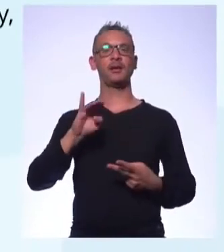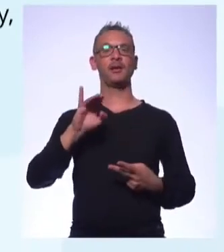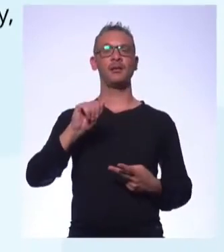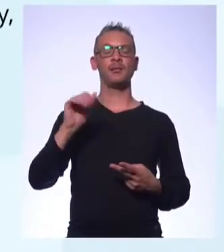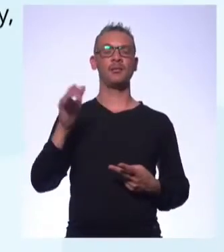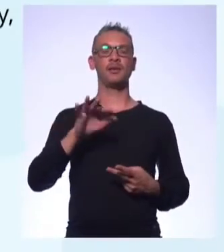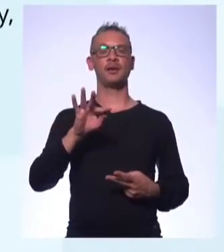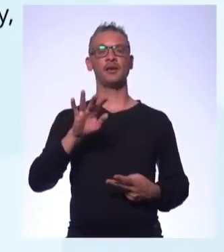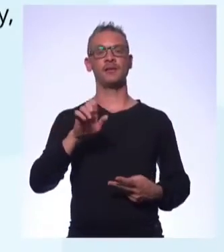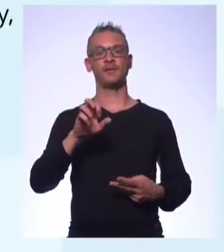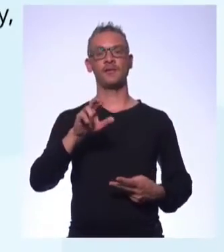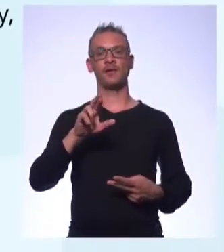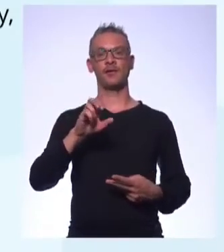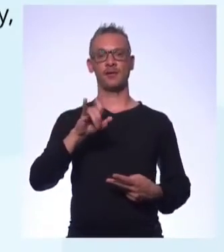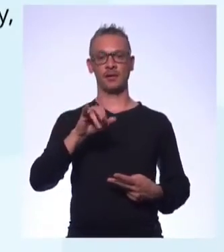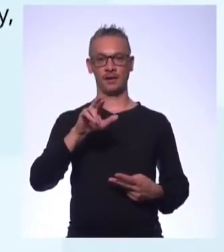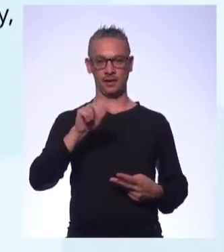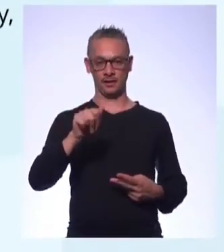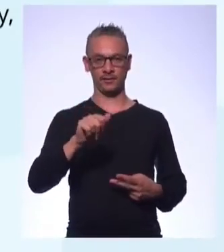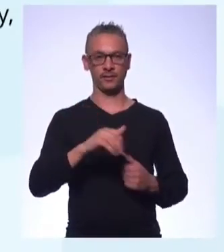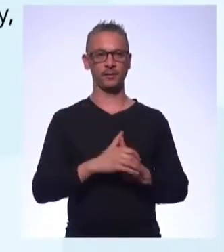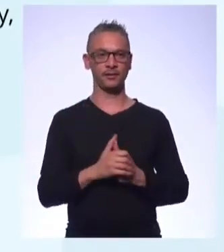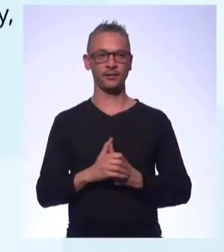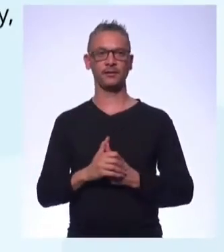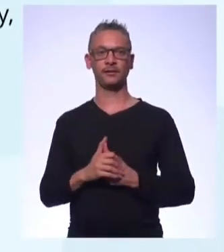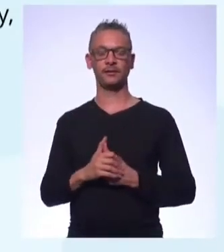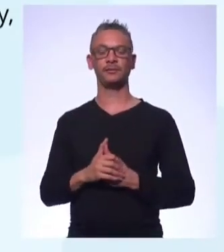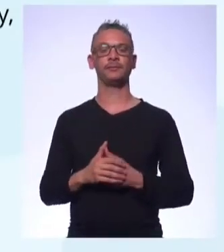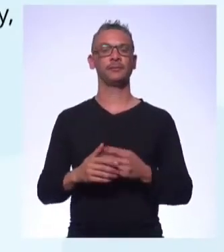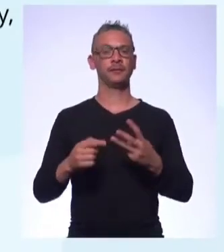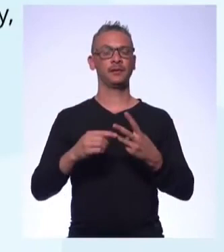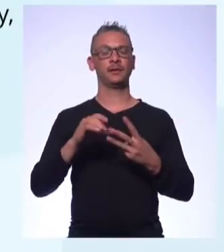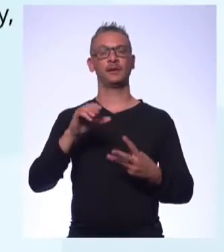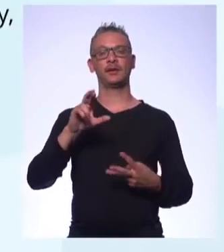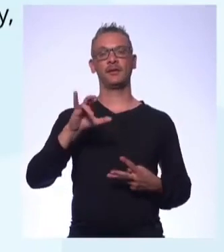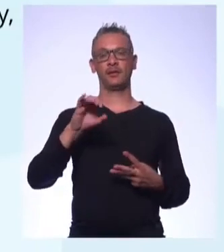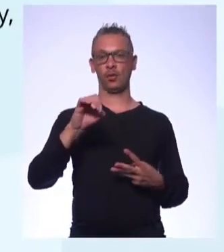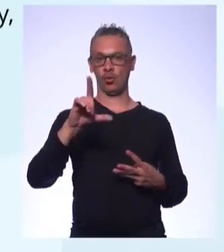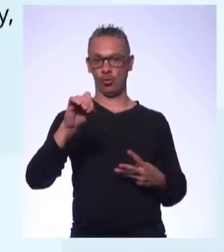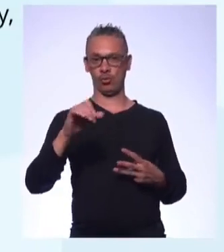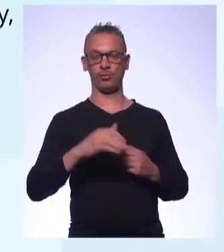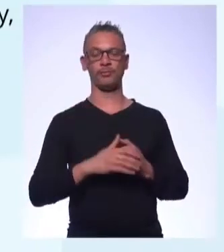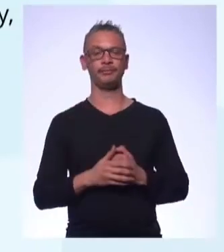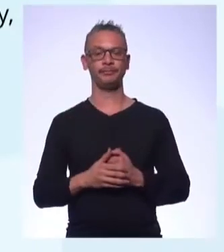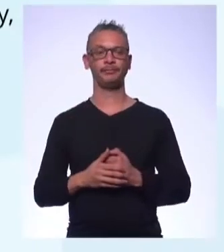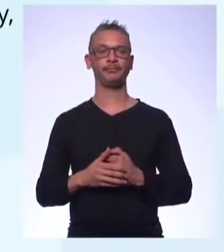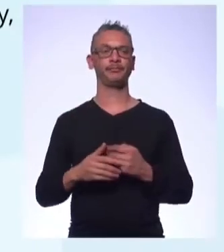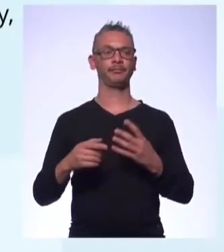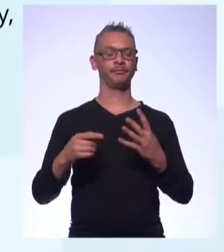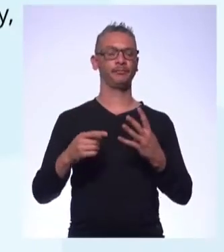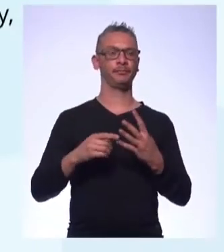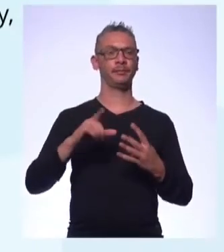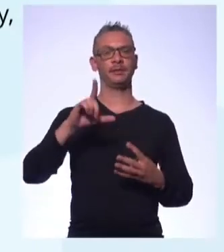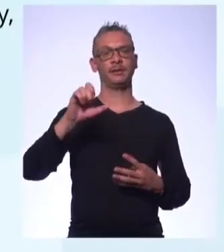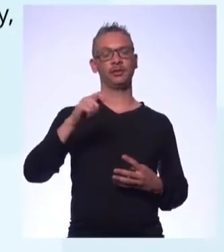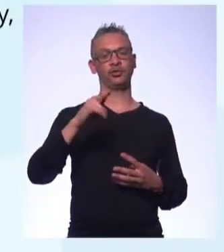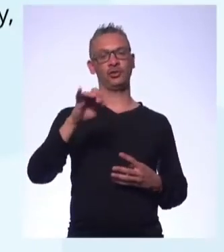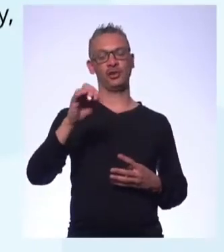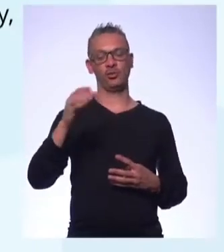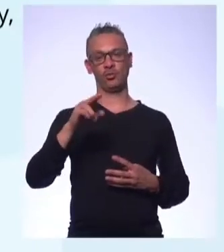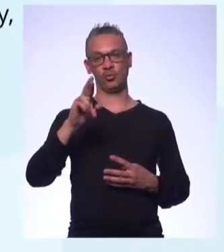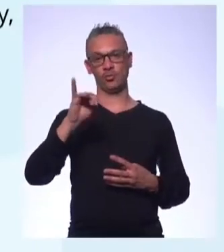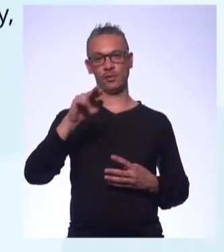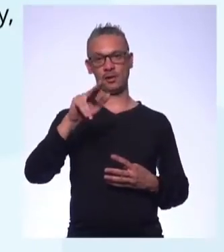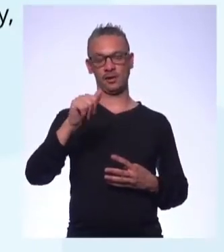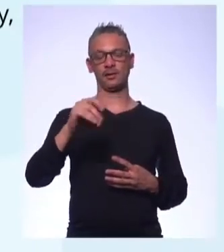se vocês não conhecem, joga lá no YouTube. Maravilhosa. O Criolo, gente, outro rapper incrível. Legião